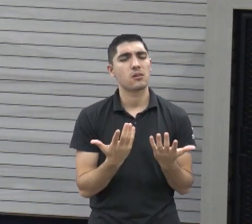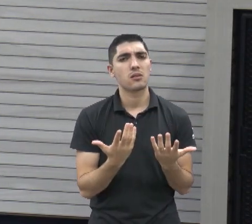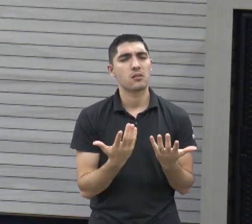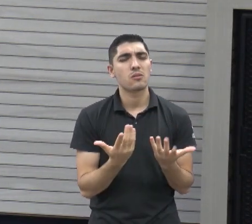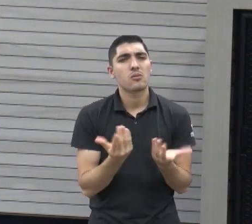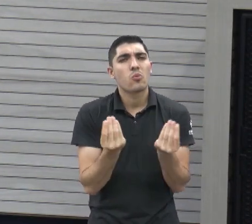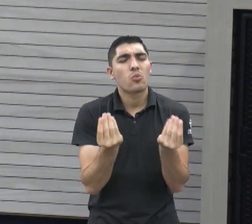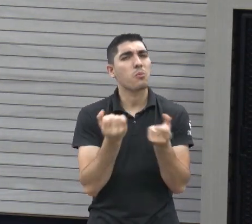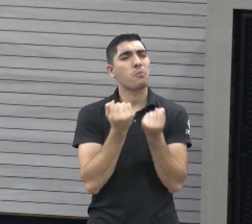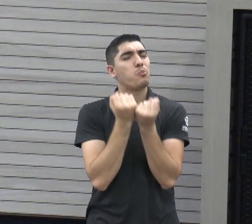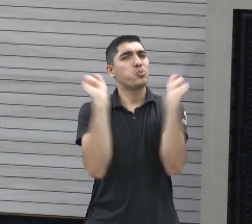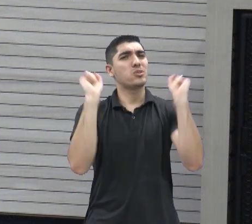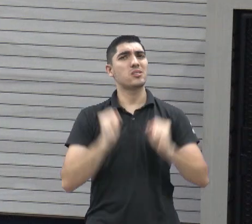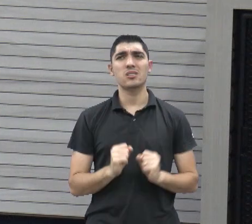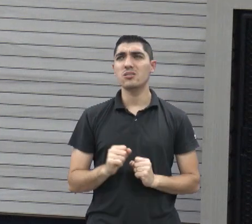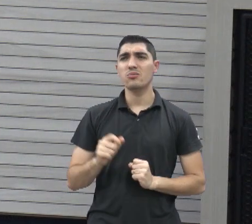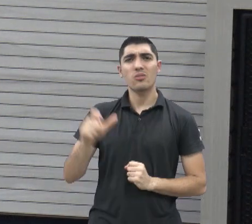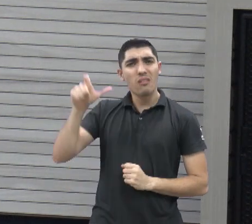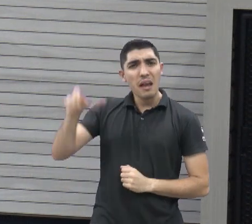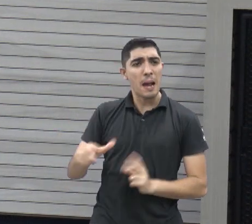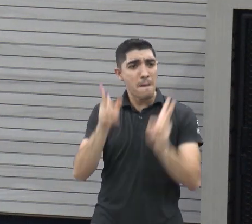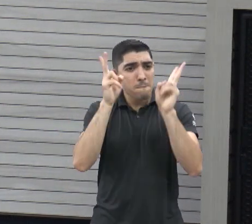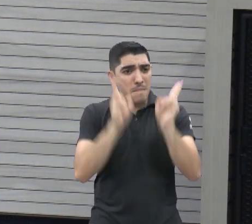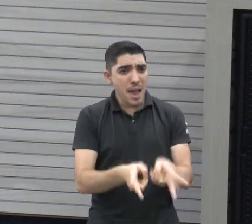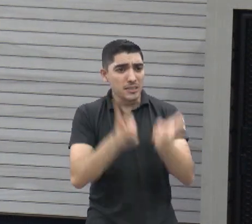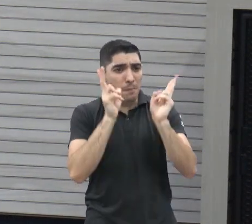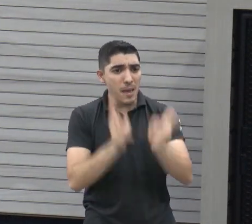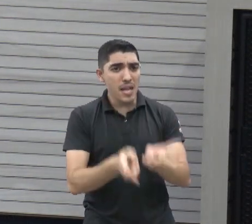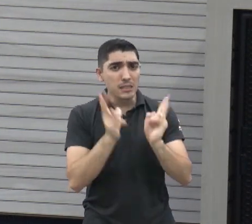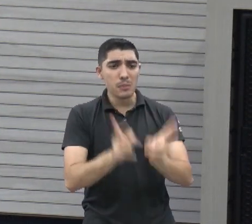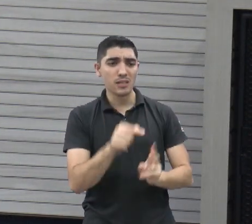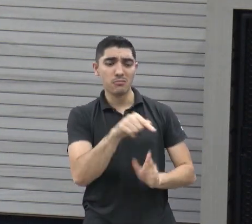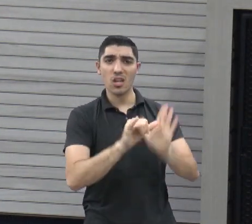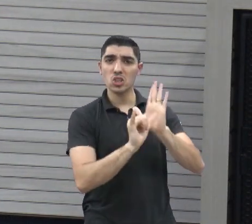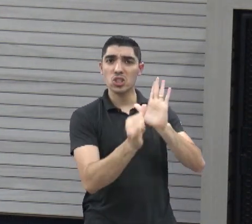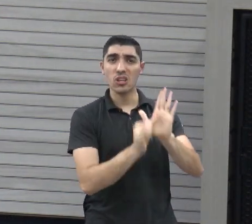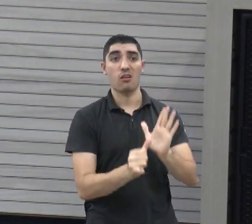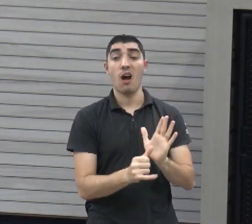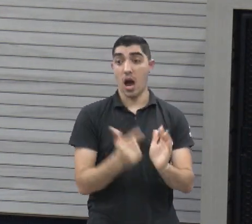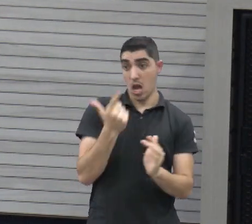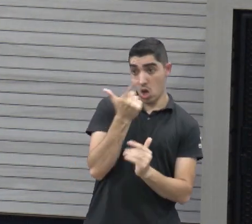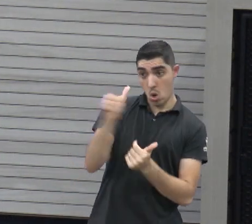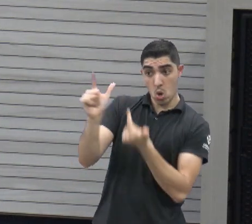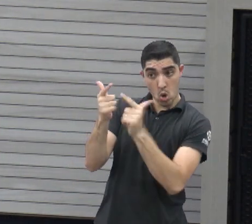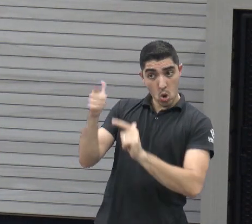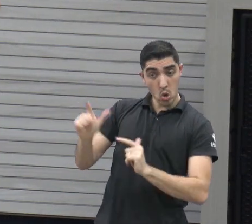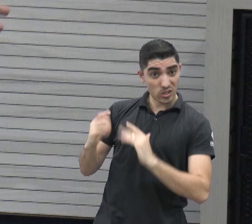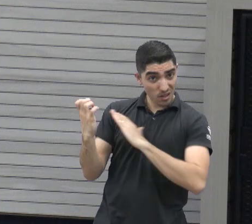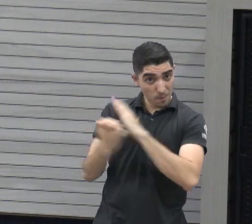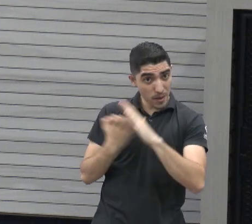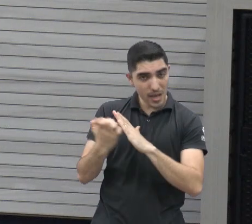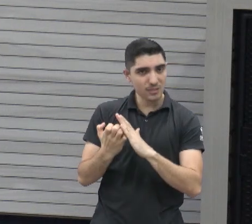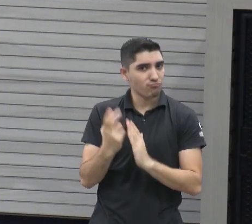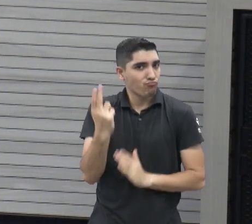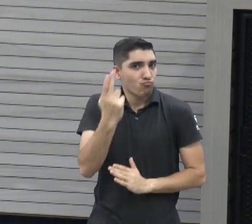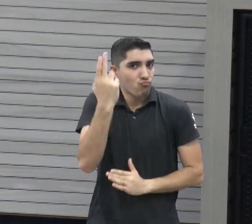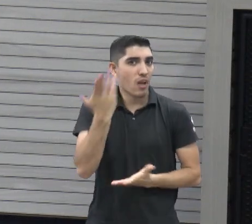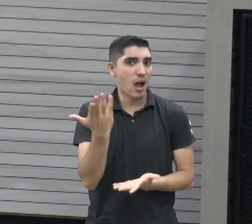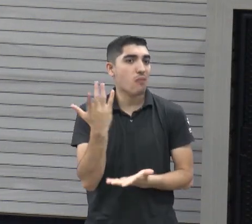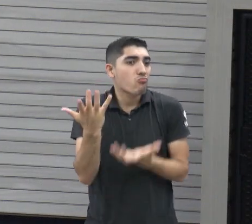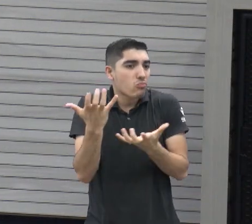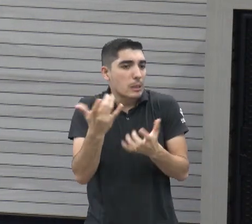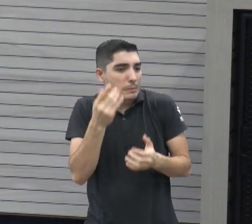por 5 vezes um edital que possa ser competitivo para as empresas de ônibus Brasil afora que querem participar do